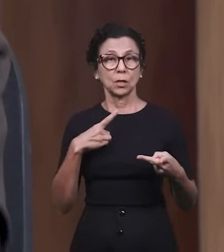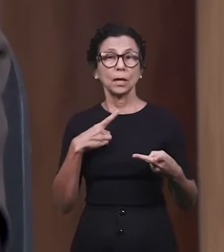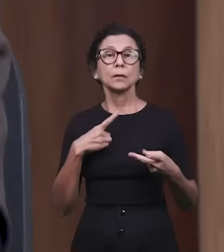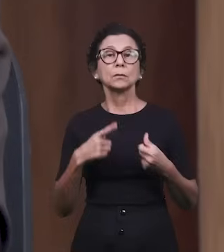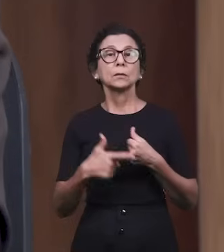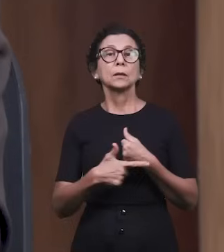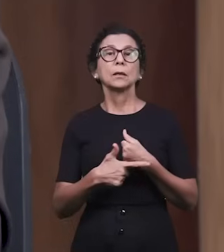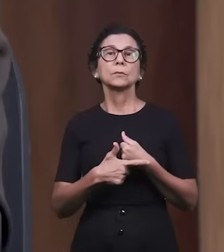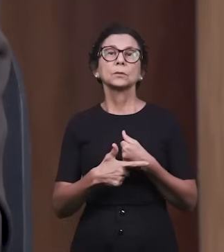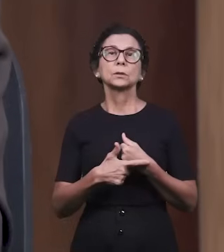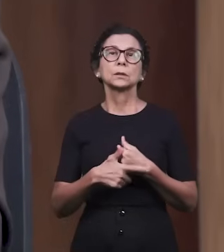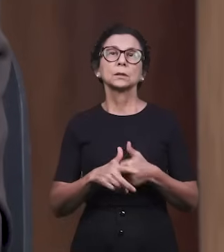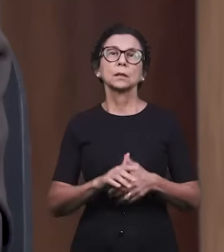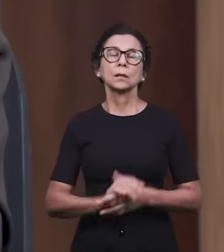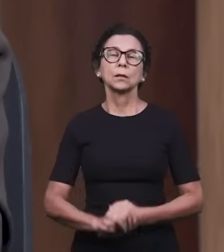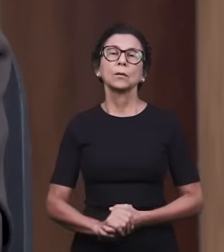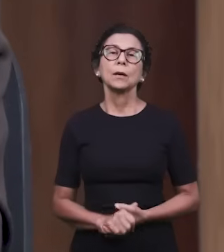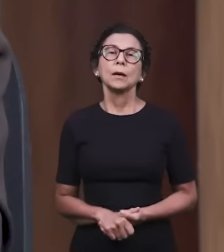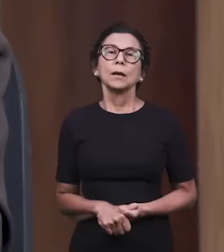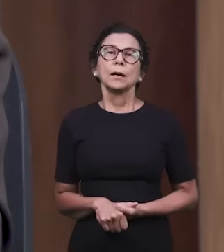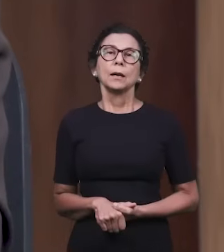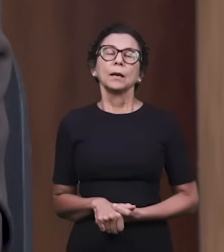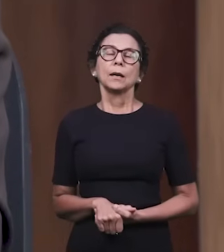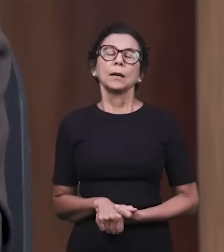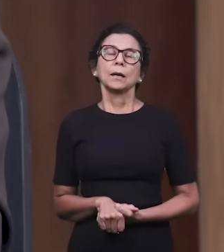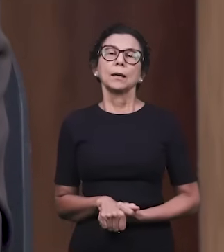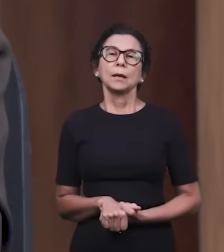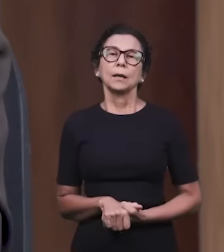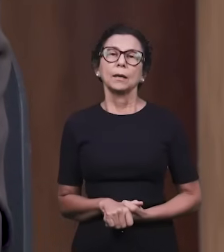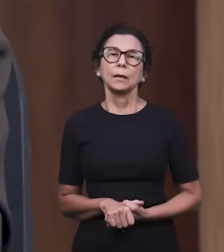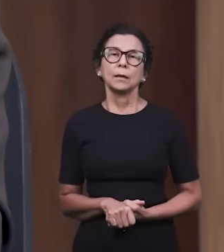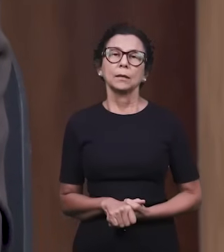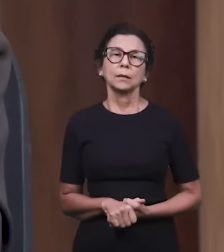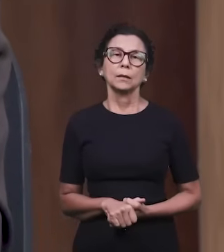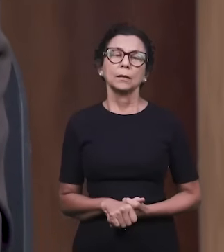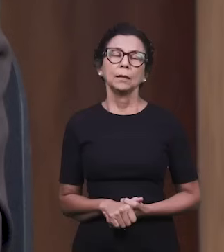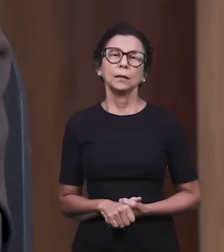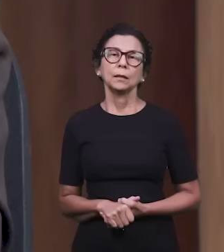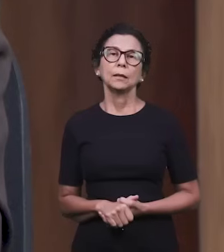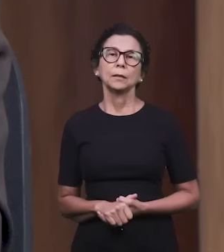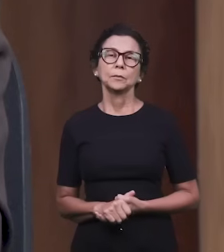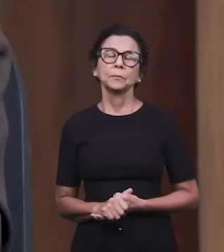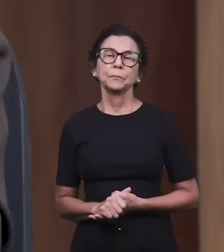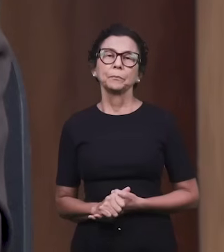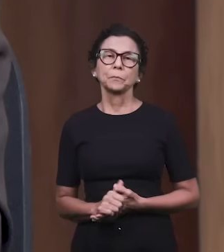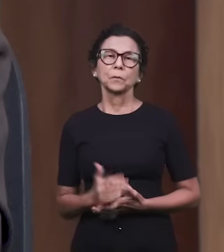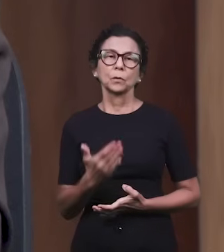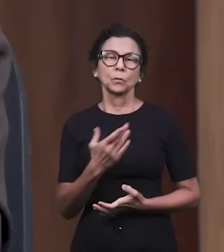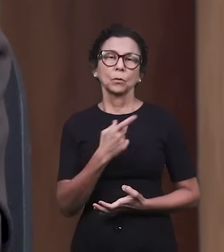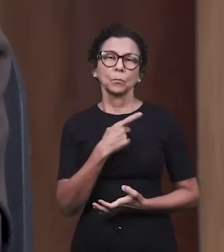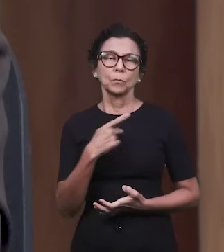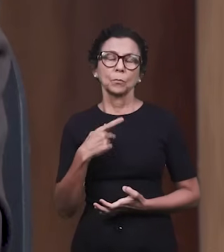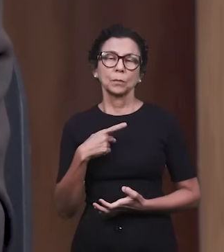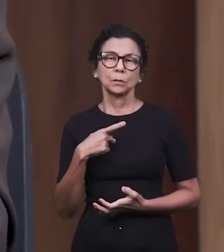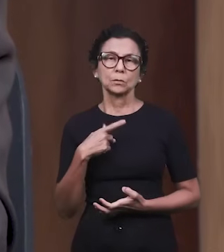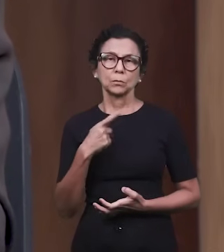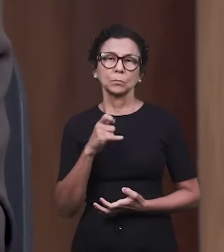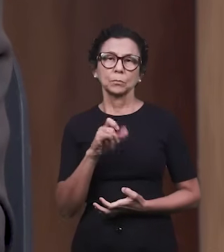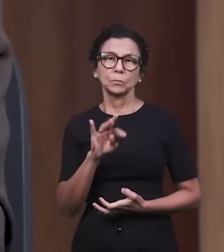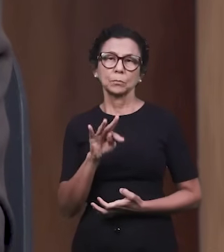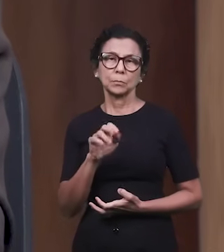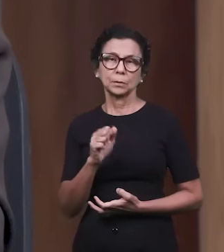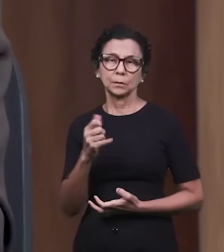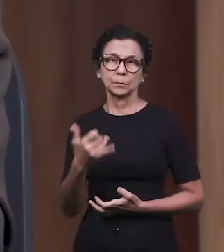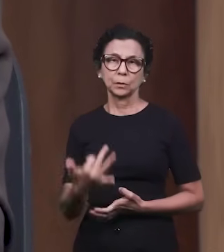diaconato já é um serviço físico, né, exatamente como o pastor Luiz Fernando muito bem colocou. Ele surgiu na